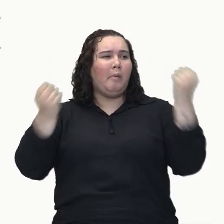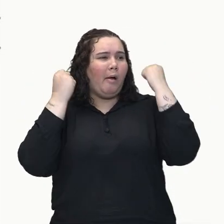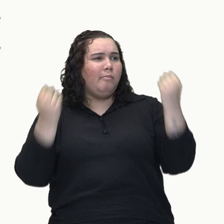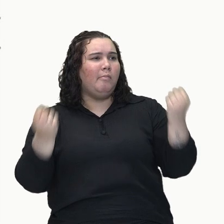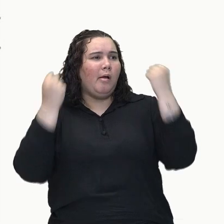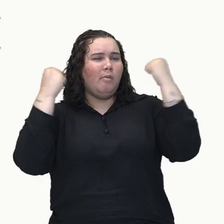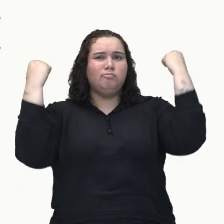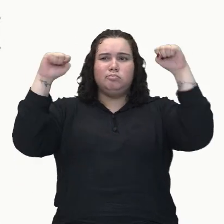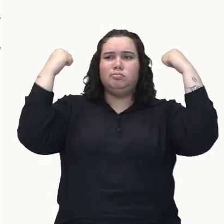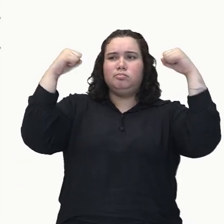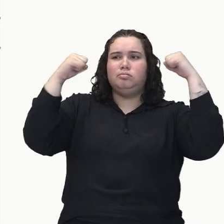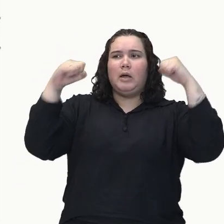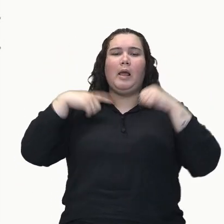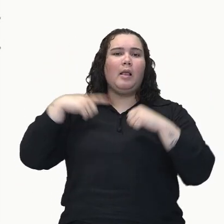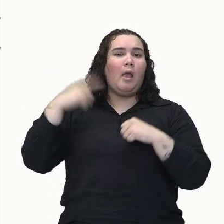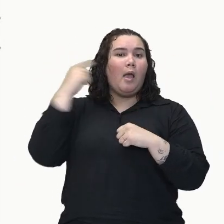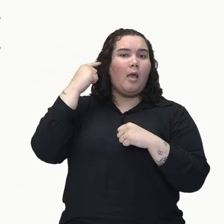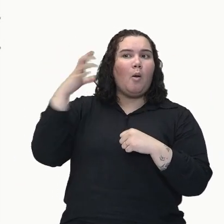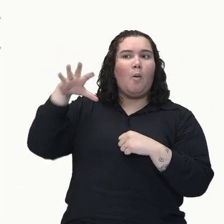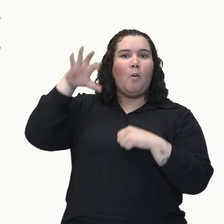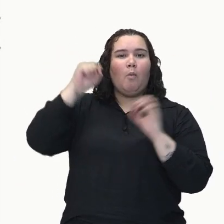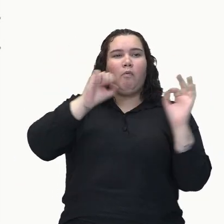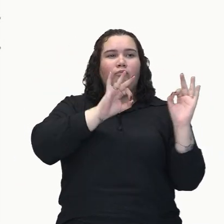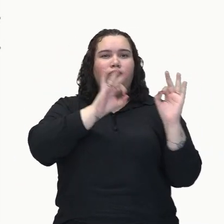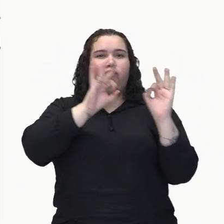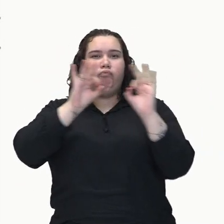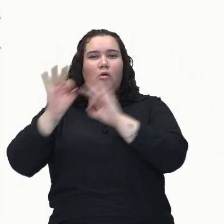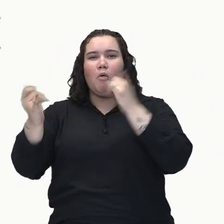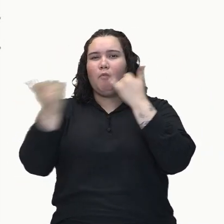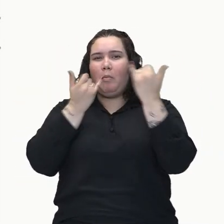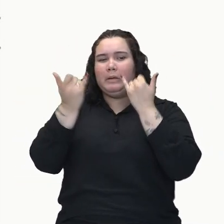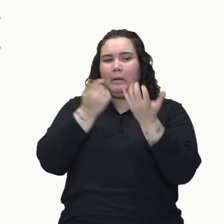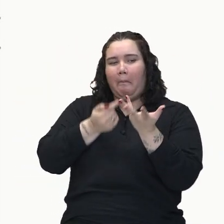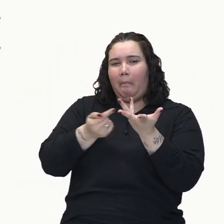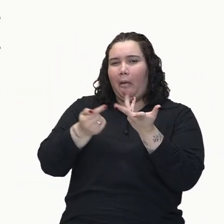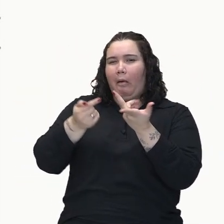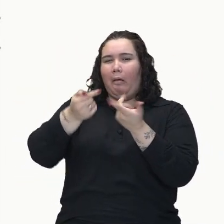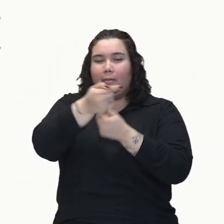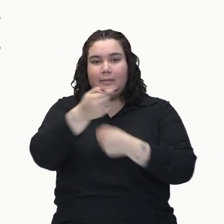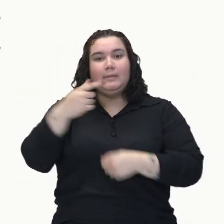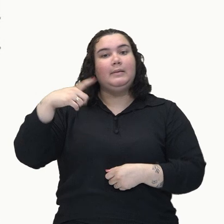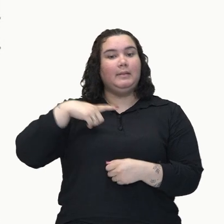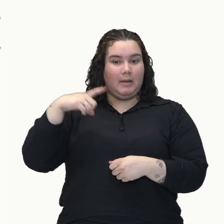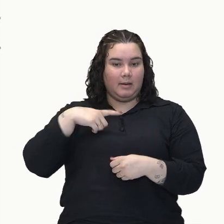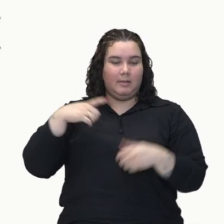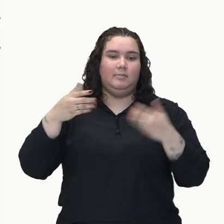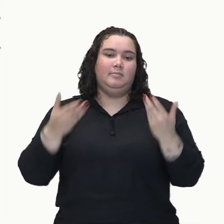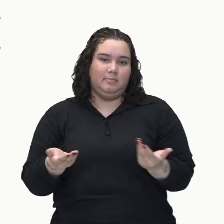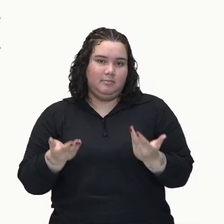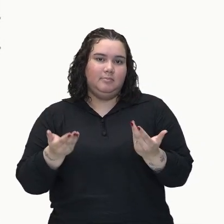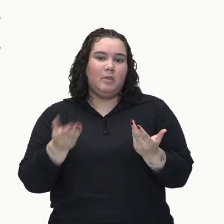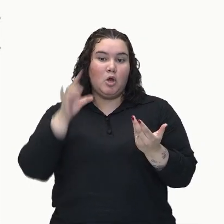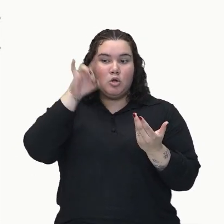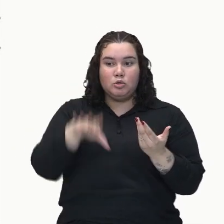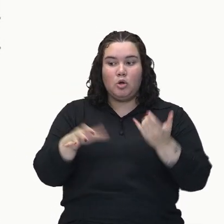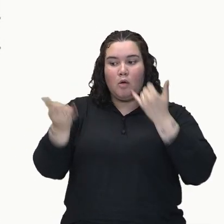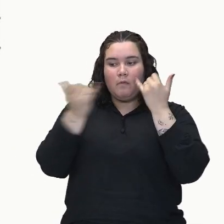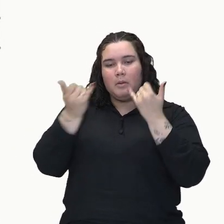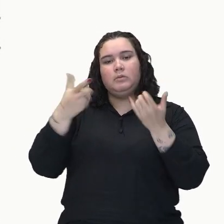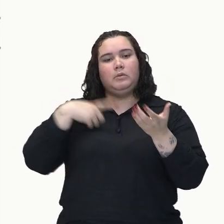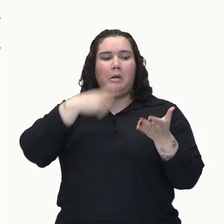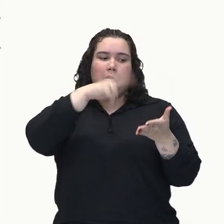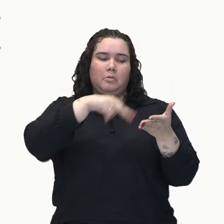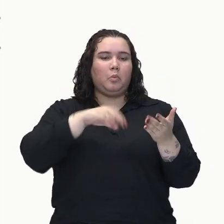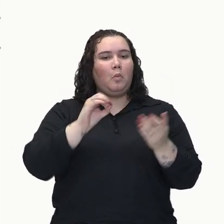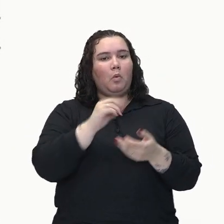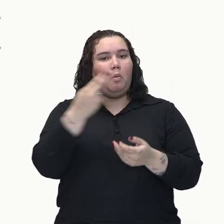sabe que hoje no mundo a gente busca fazer várias coisas ao mesmo tempo. Ninguém para só para ler notícias. Não, você vai ler as notícias ou ouvir